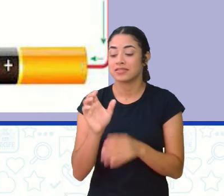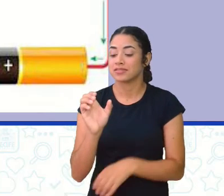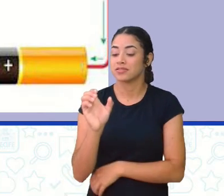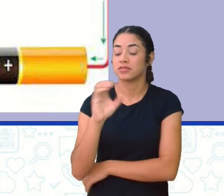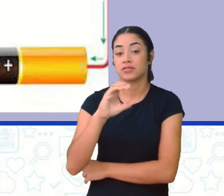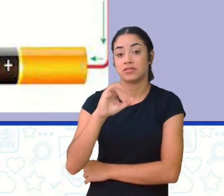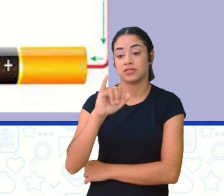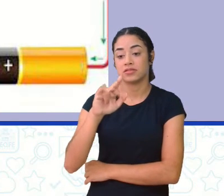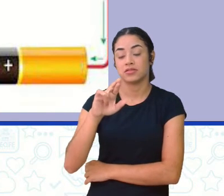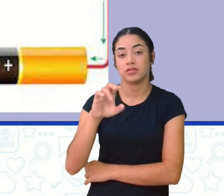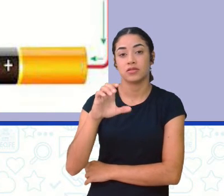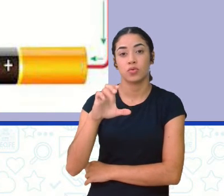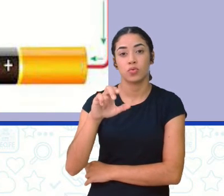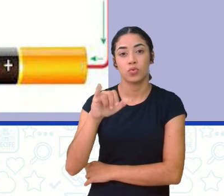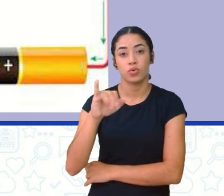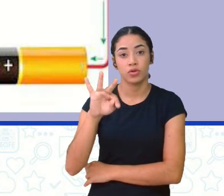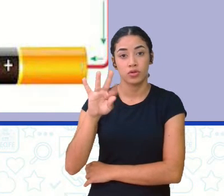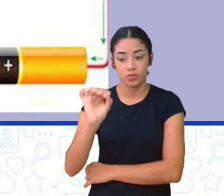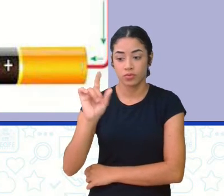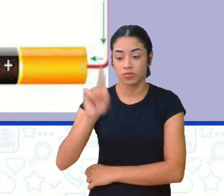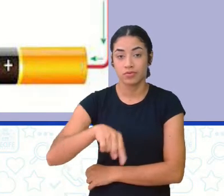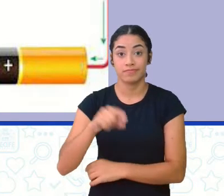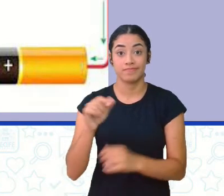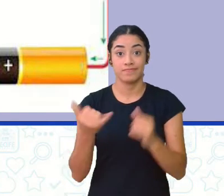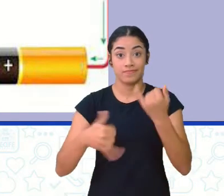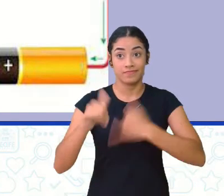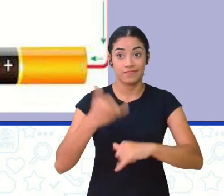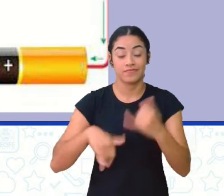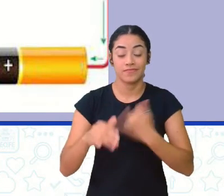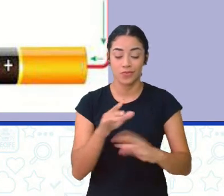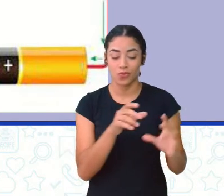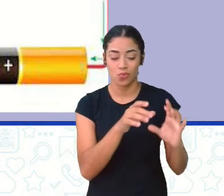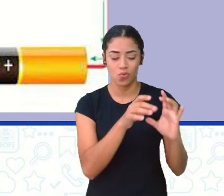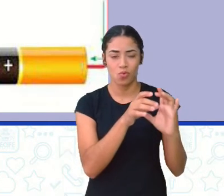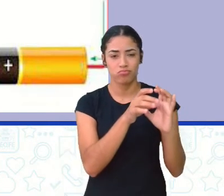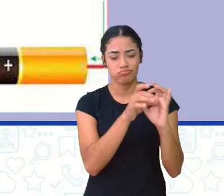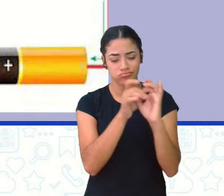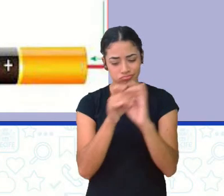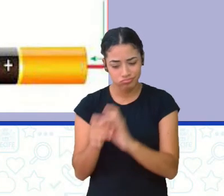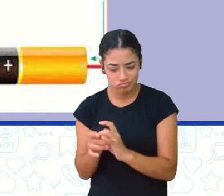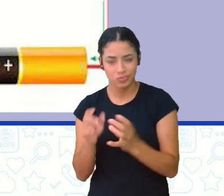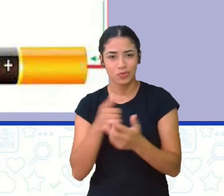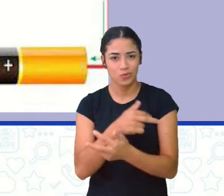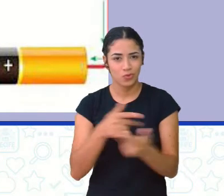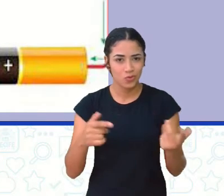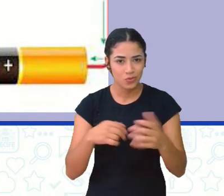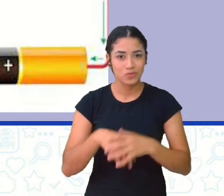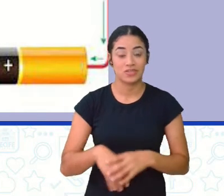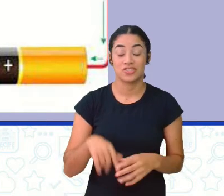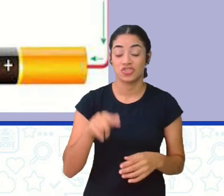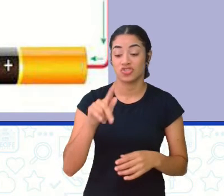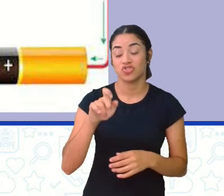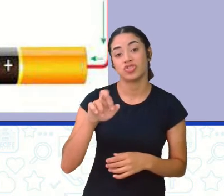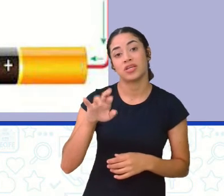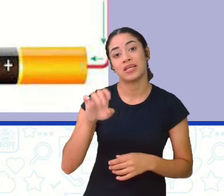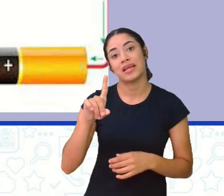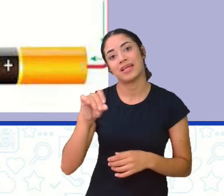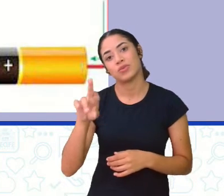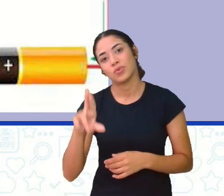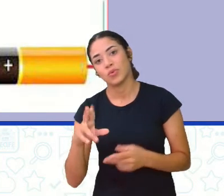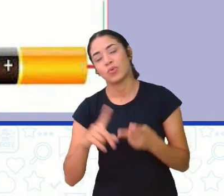circuitos elétricos. É uma ligação de elementos, como geradores, receptores,